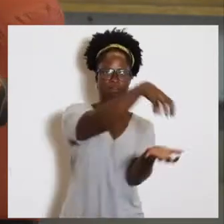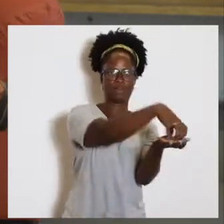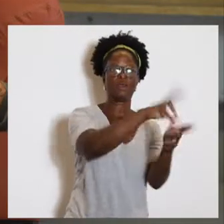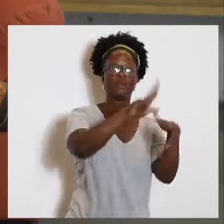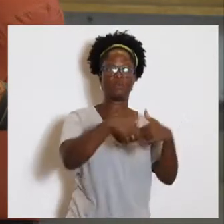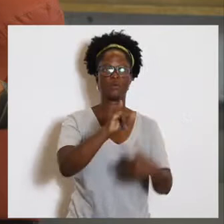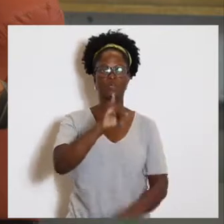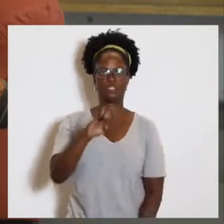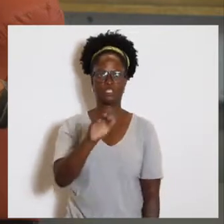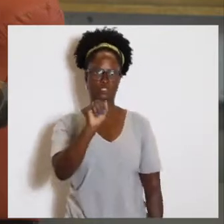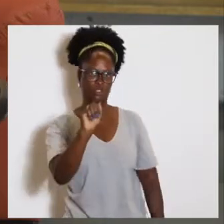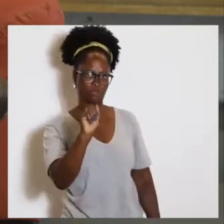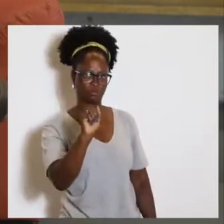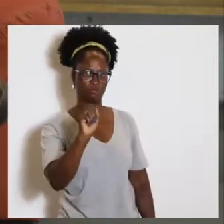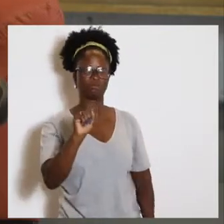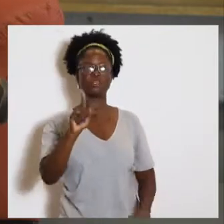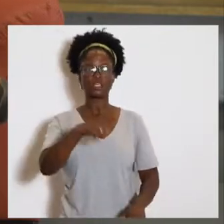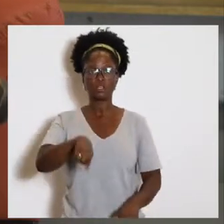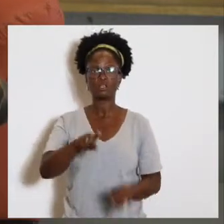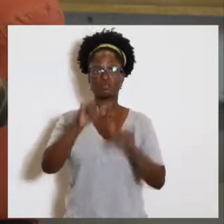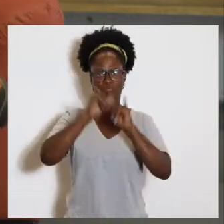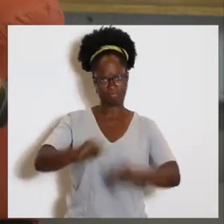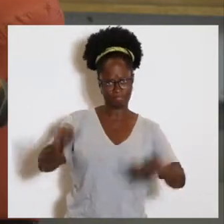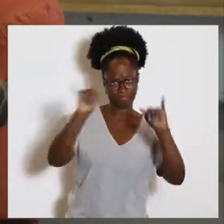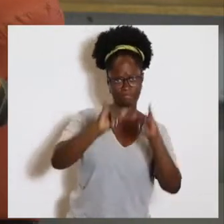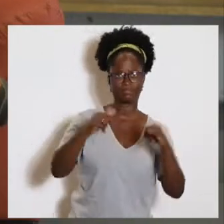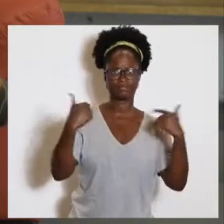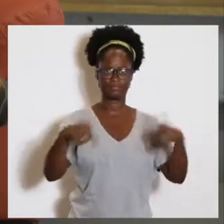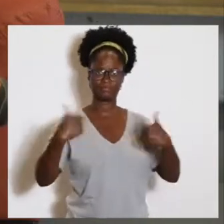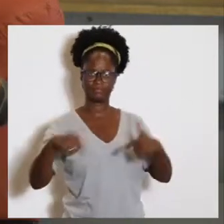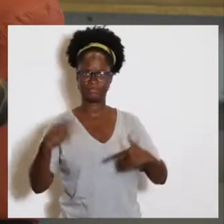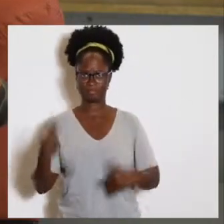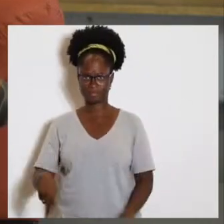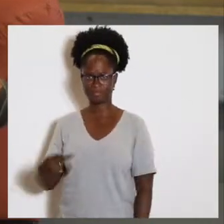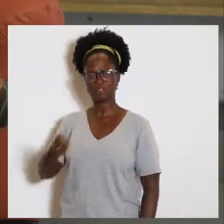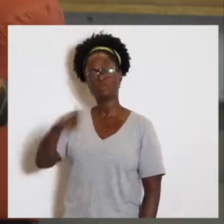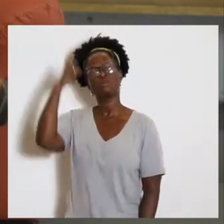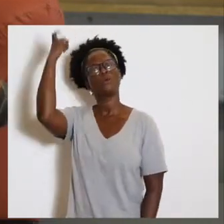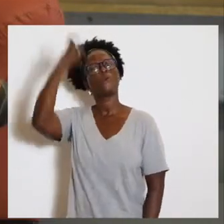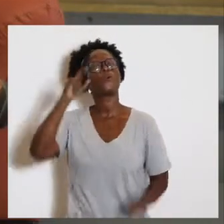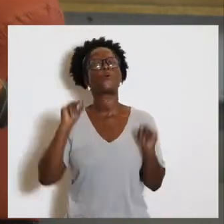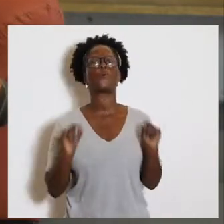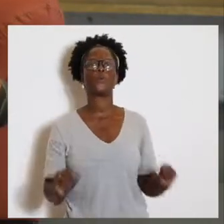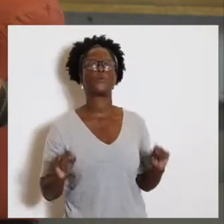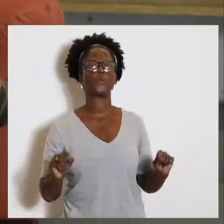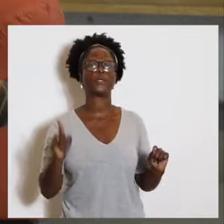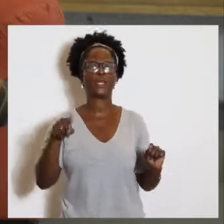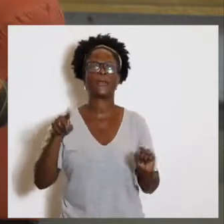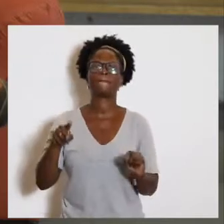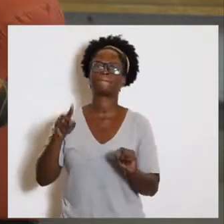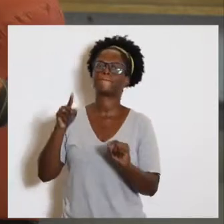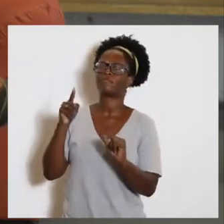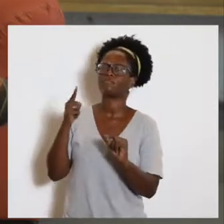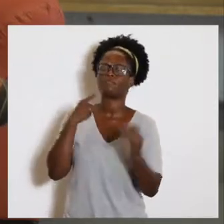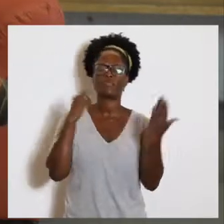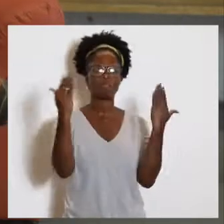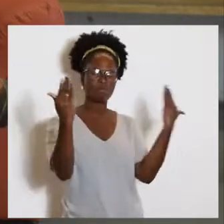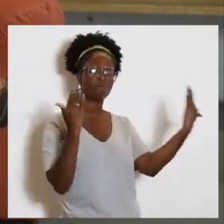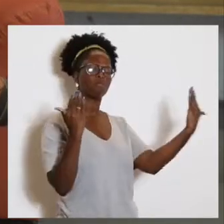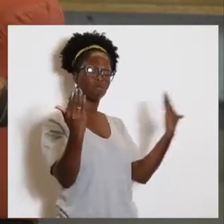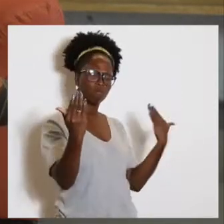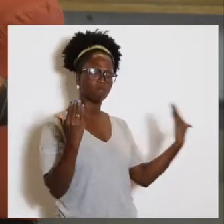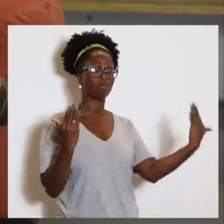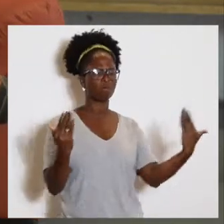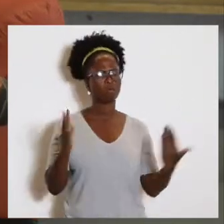que no instituto maria joão zwetsch também fazendo eco aos trabalhos do próprio observatório nós nos preocupamos em problematizar essa